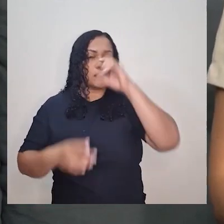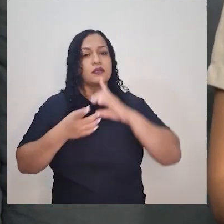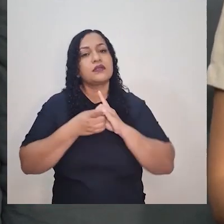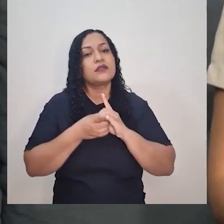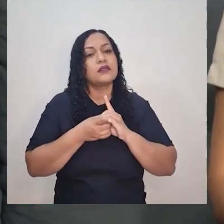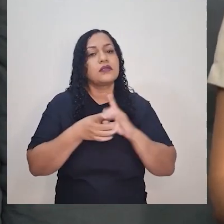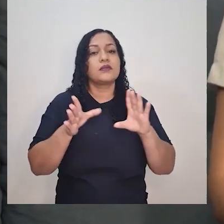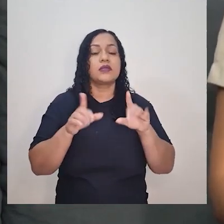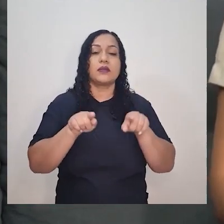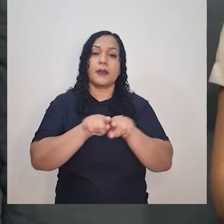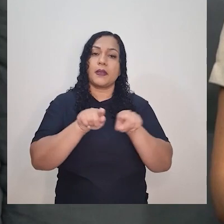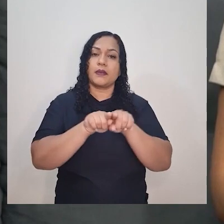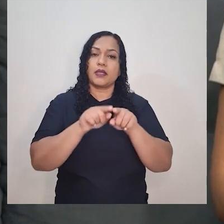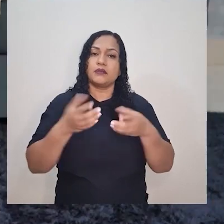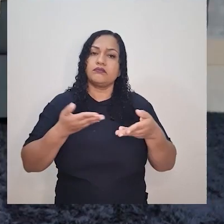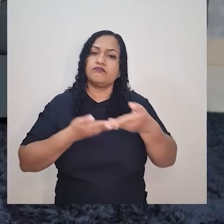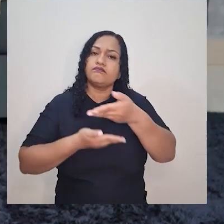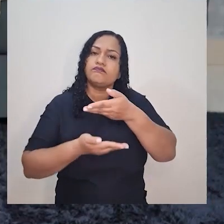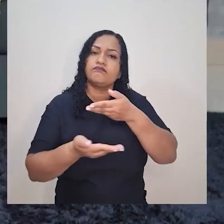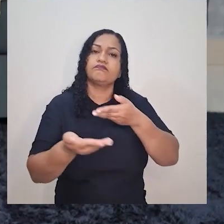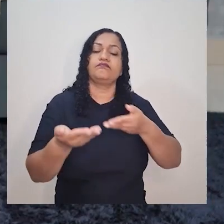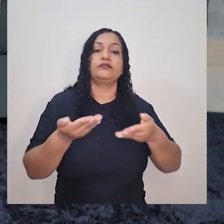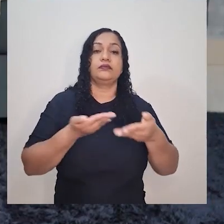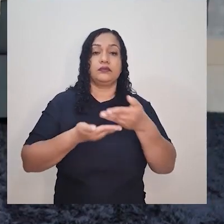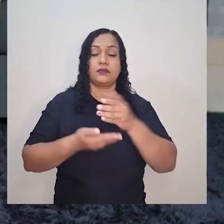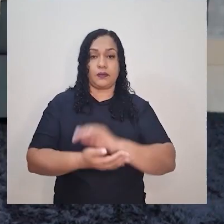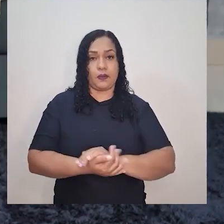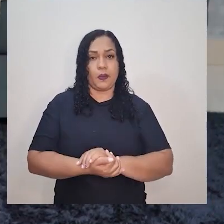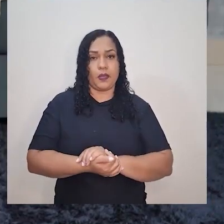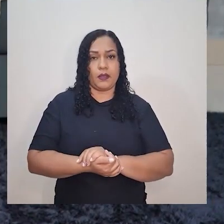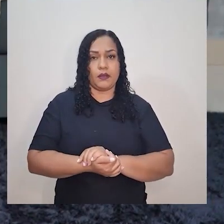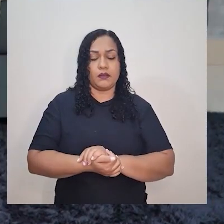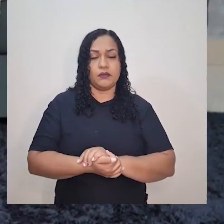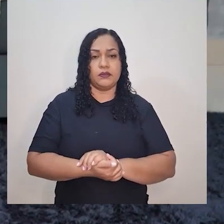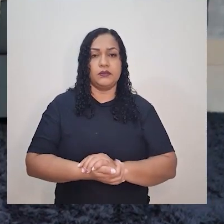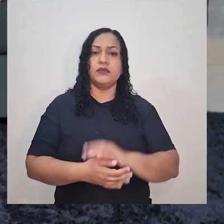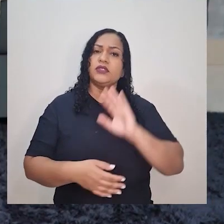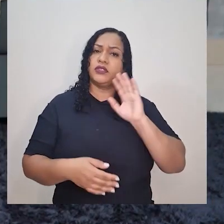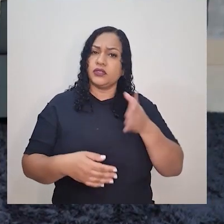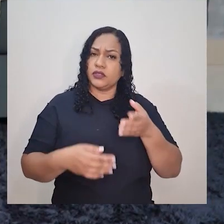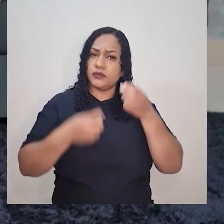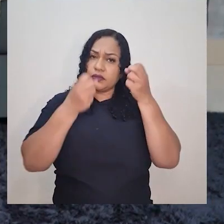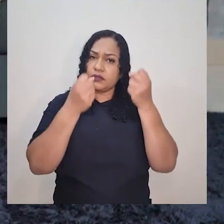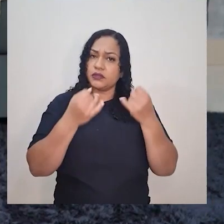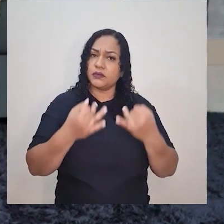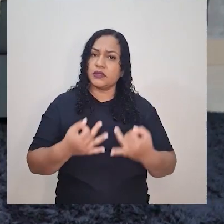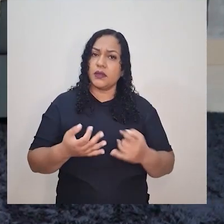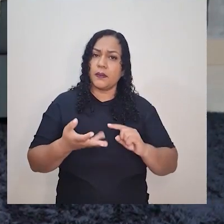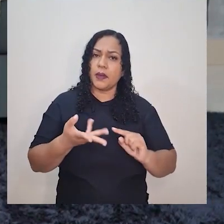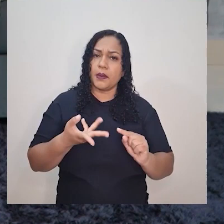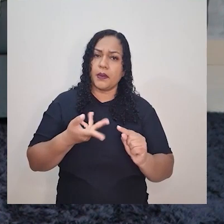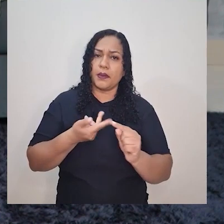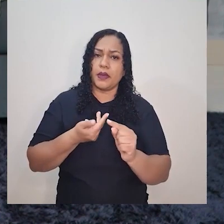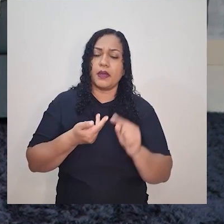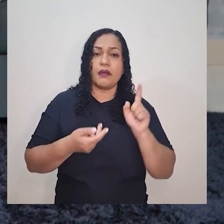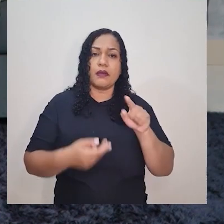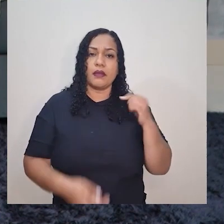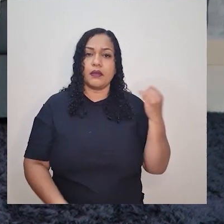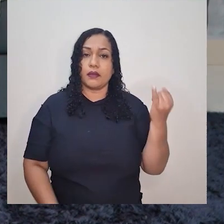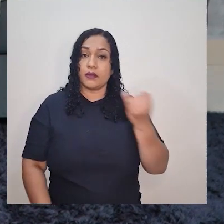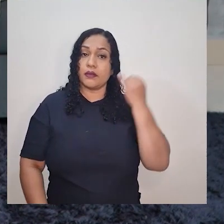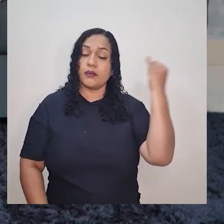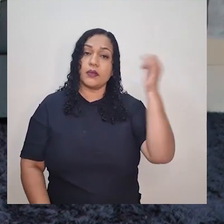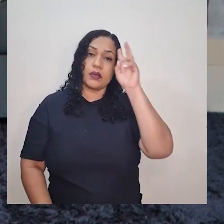mais participativa. Então, a partir dessas concepções que vocês acabaram de apresentar, é importante lembrar